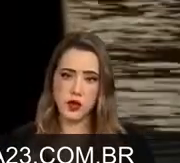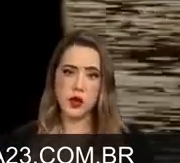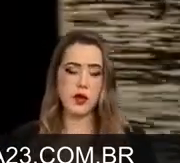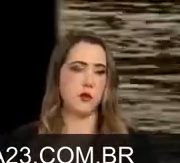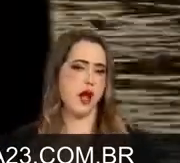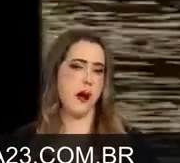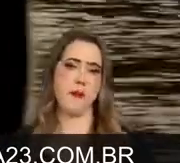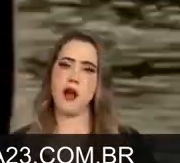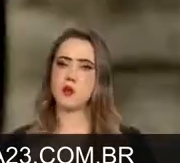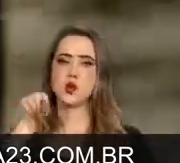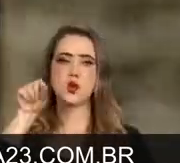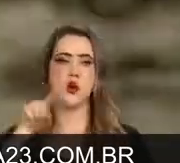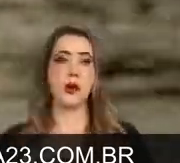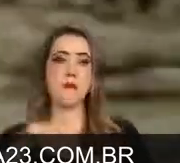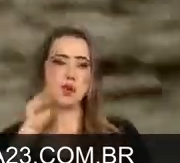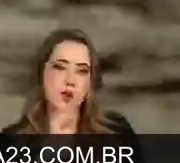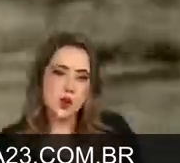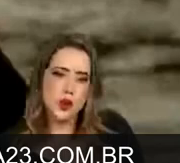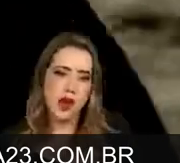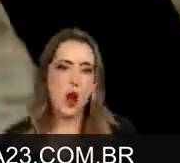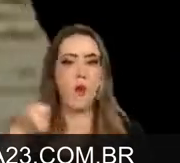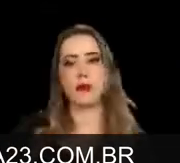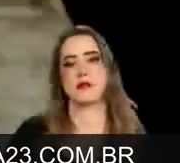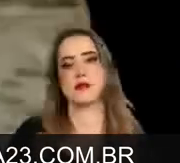opcional, mas o cuidar é dever.